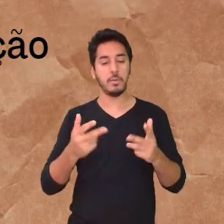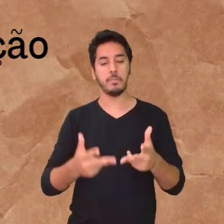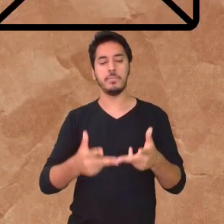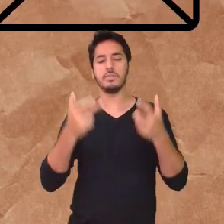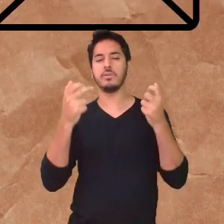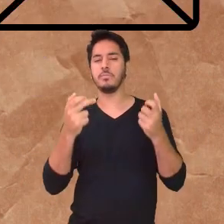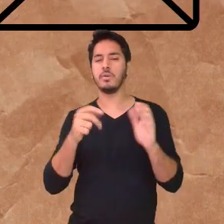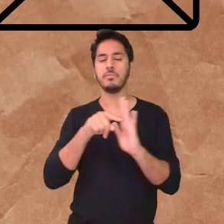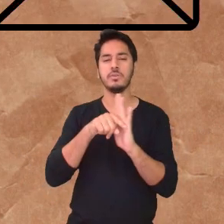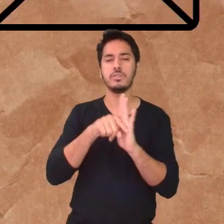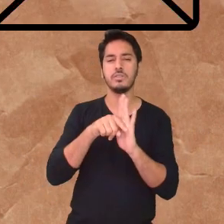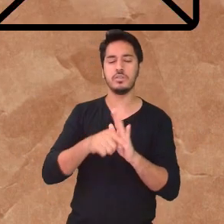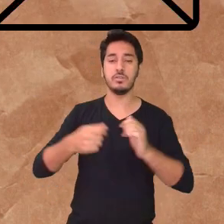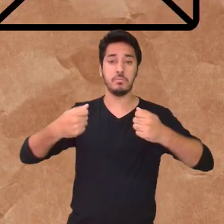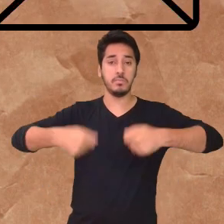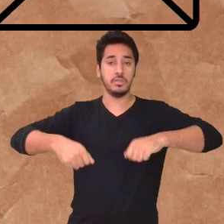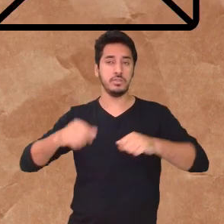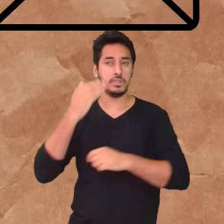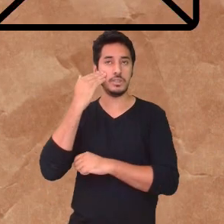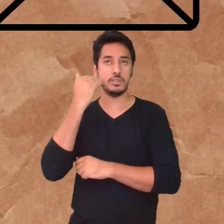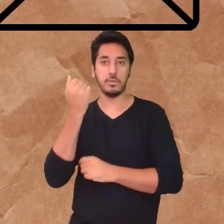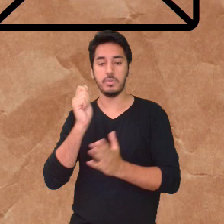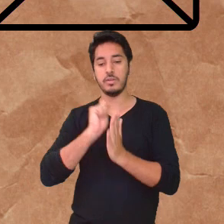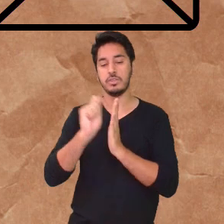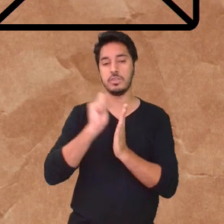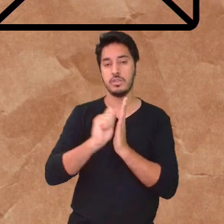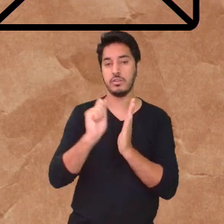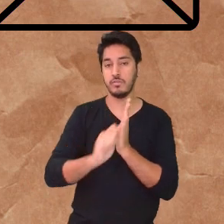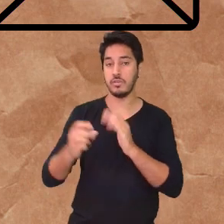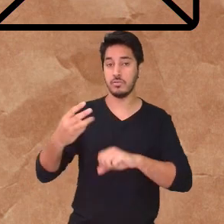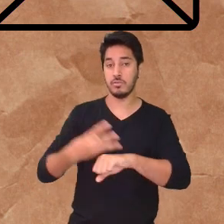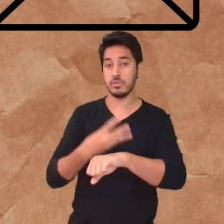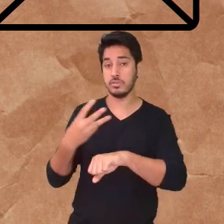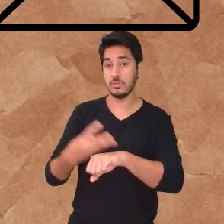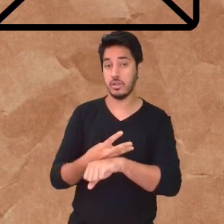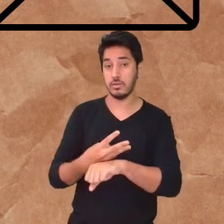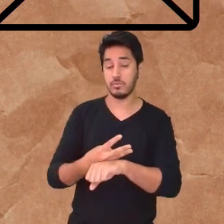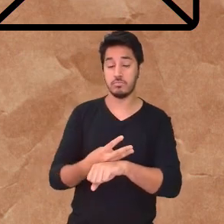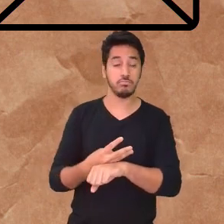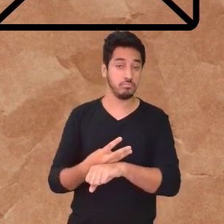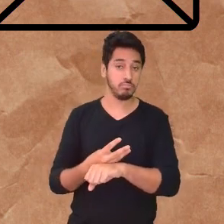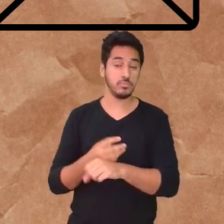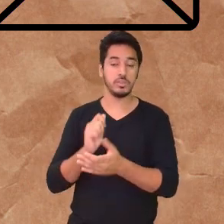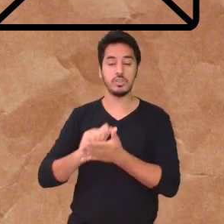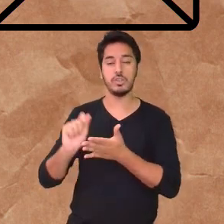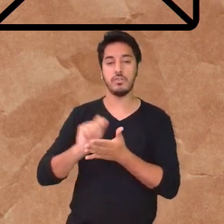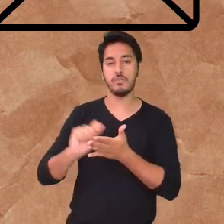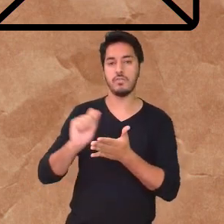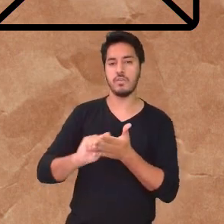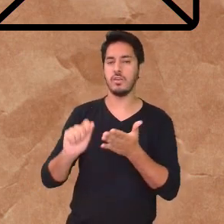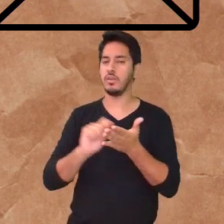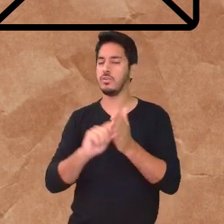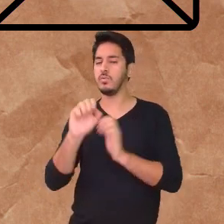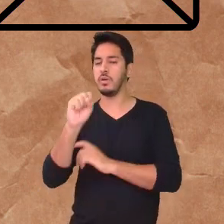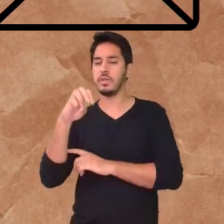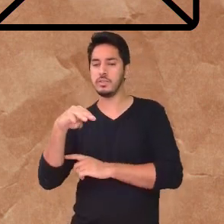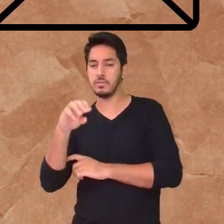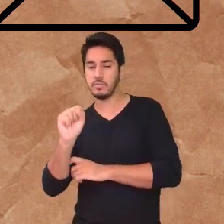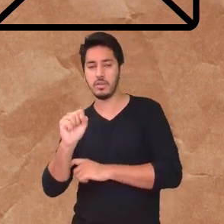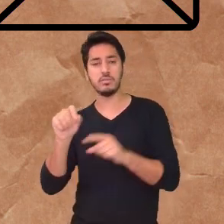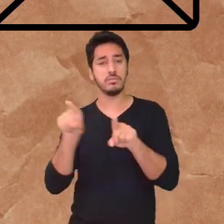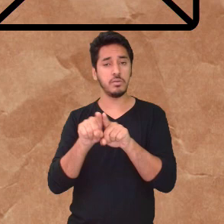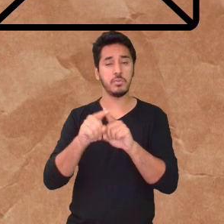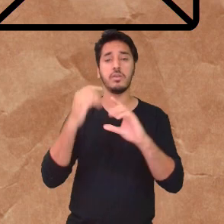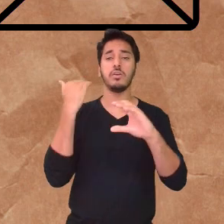a pesquisa, você precisa saber escrever no WhatsApp, também escrever na mensagem SMS e também